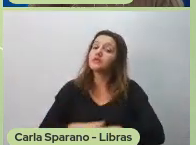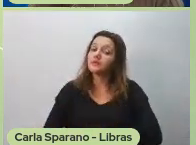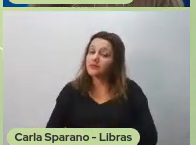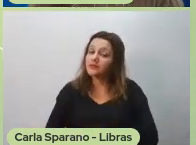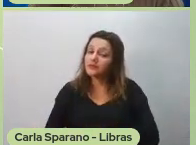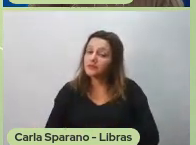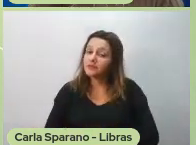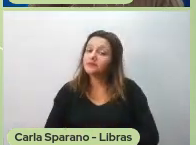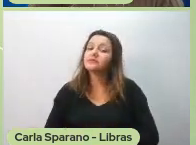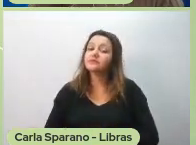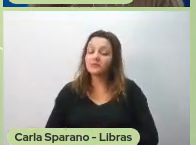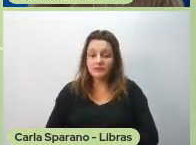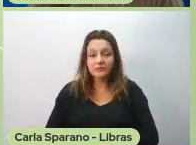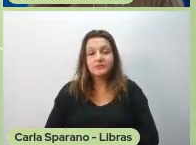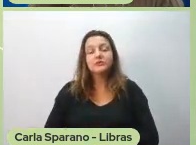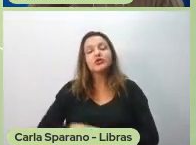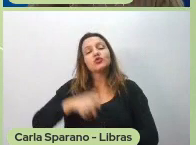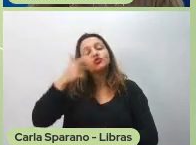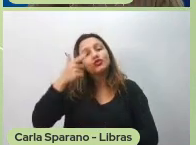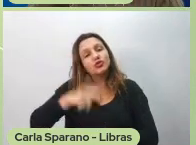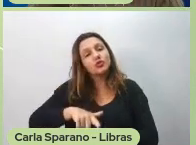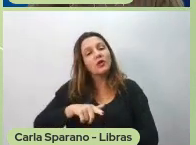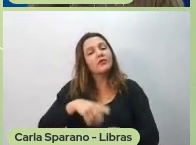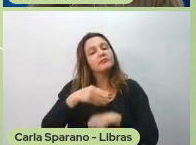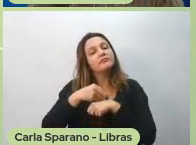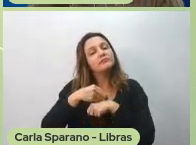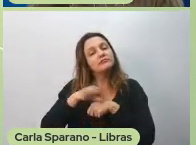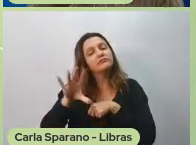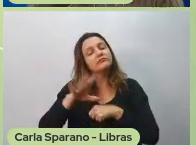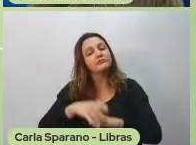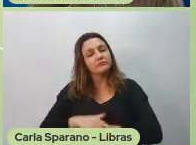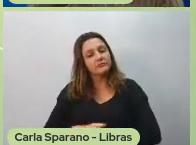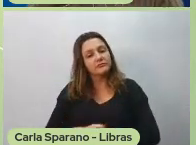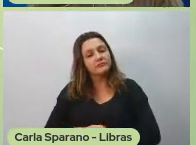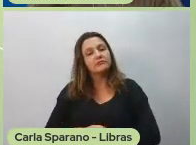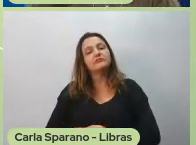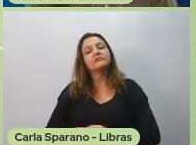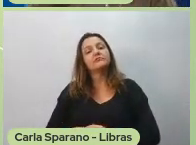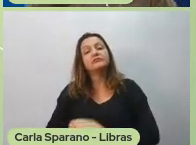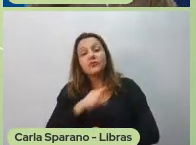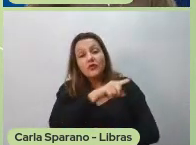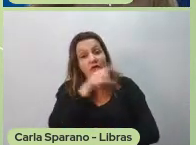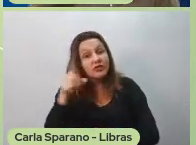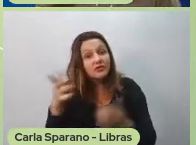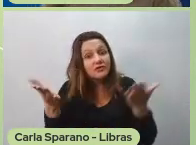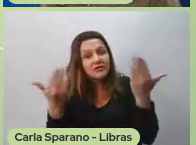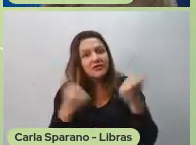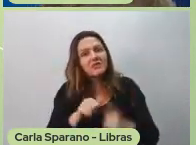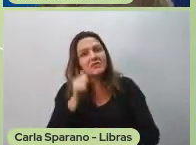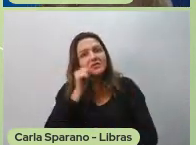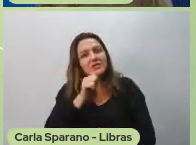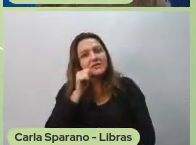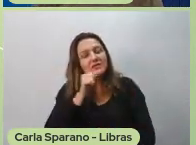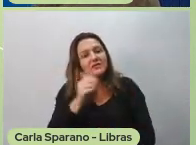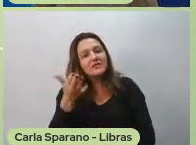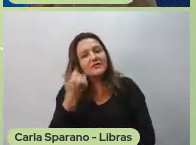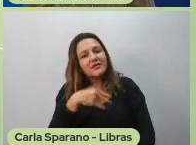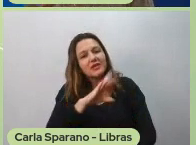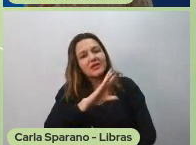aqui, mais uma vez, a mensagem... Venham, vocês, todas as mulheres, venham para o grupo